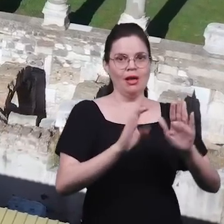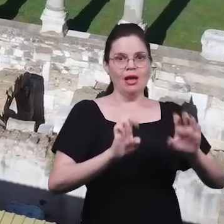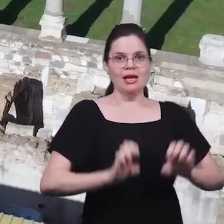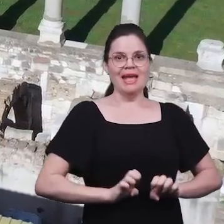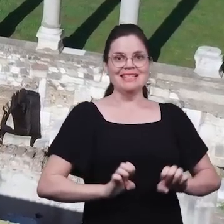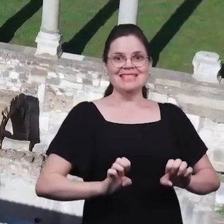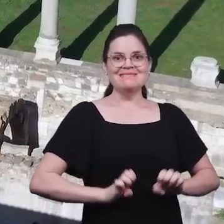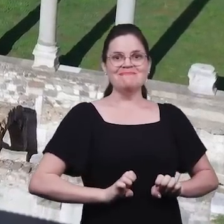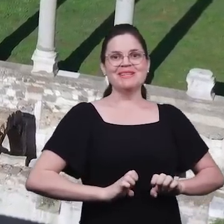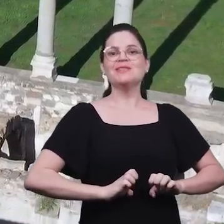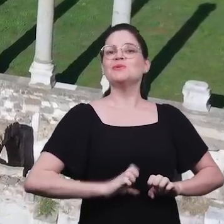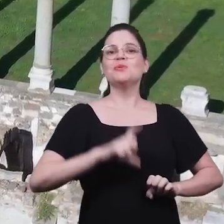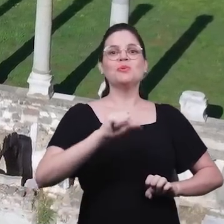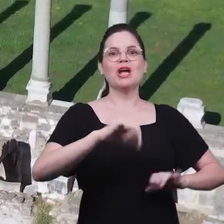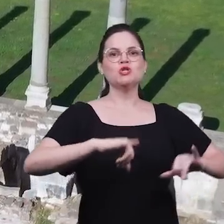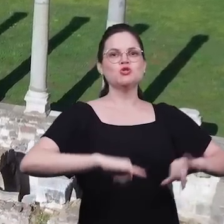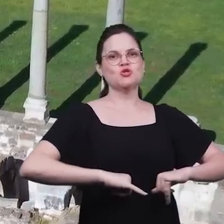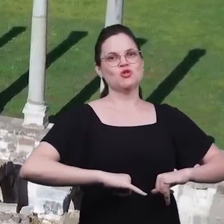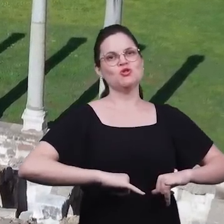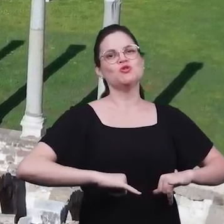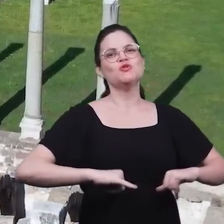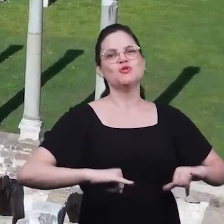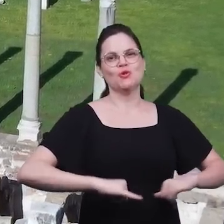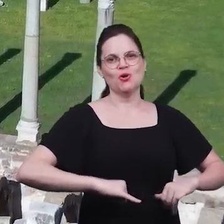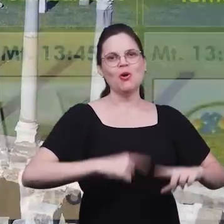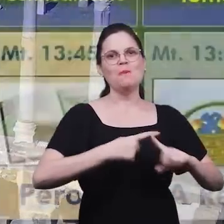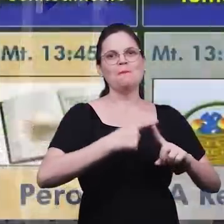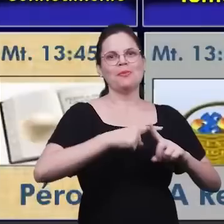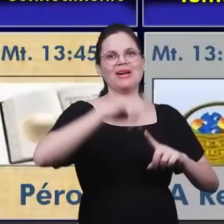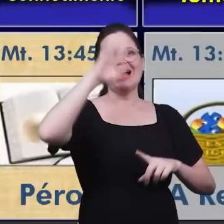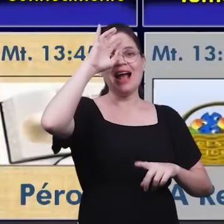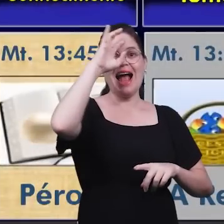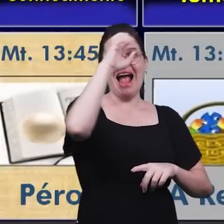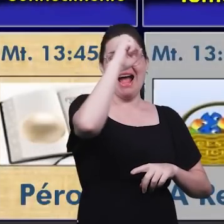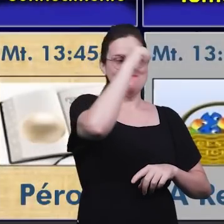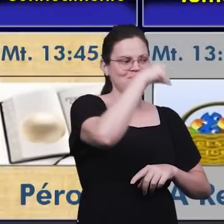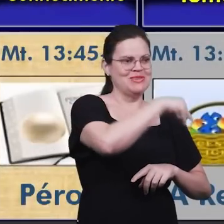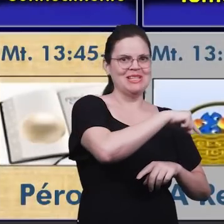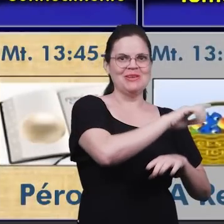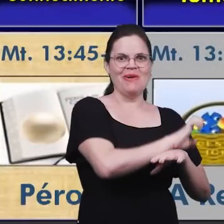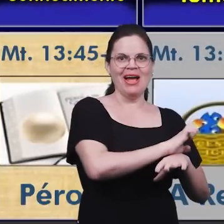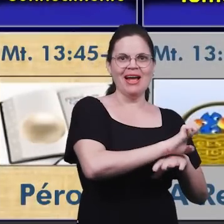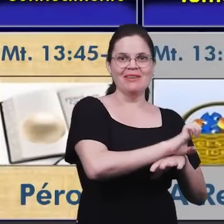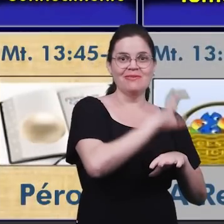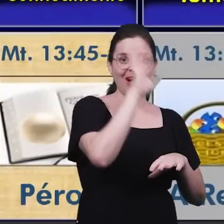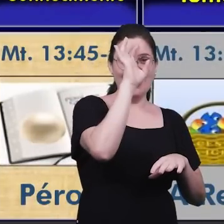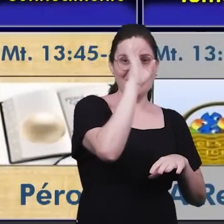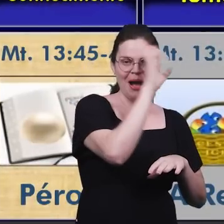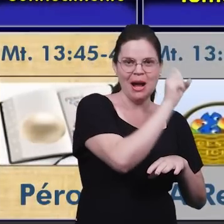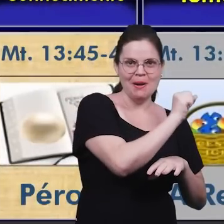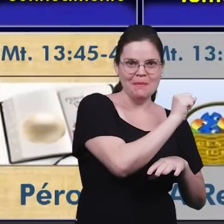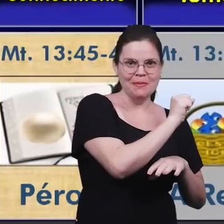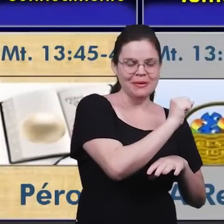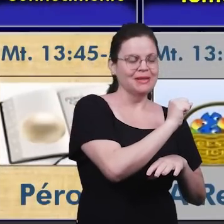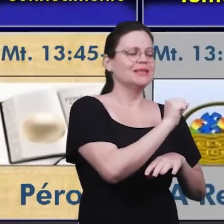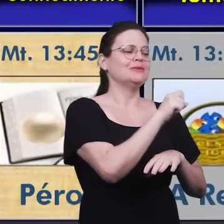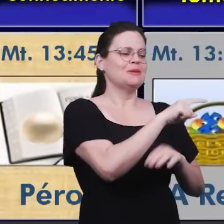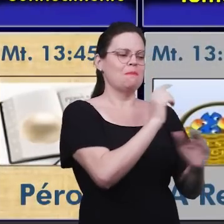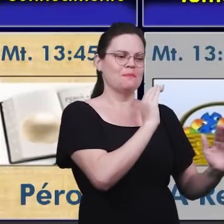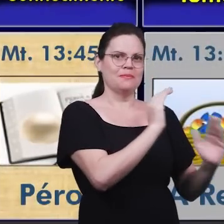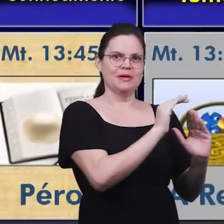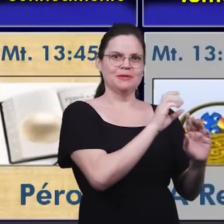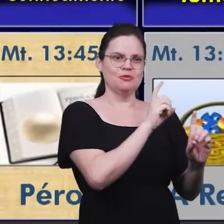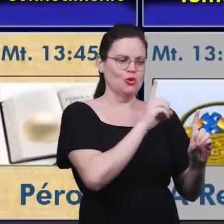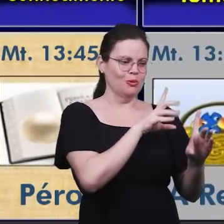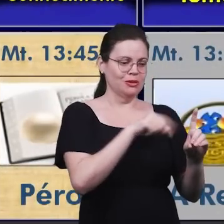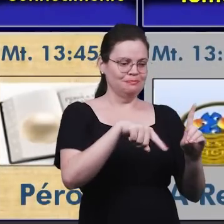palavra igreja do sofrimento. A palavra mirra, que fala do sofrimento, e ao